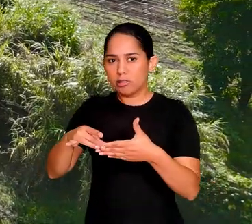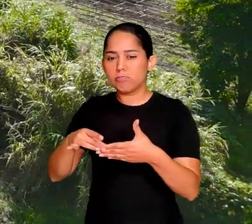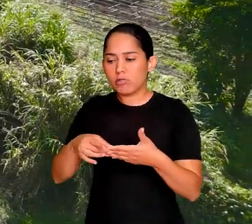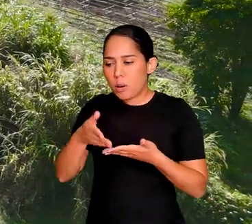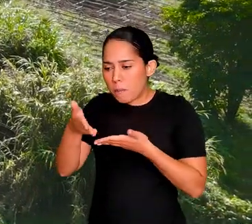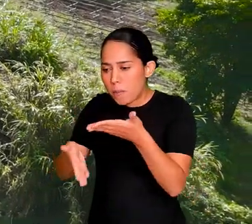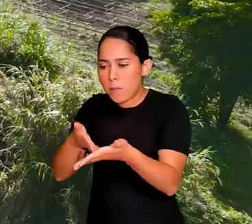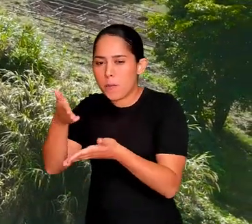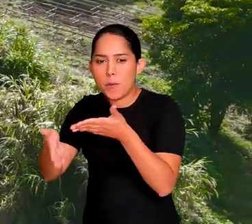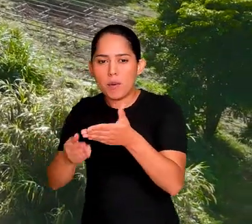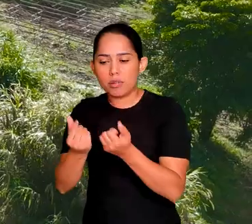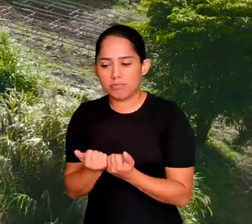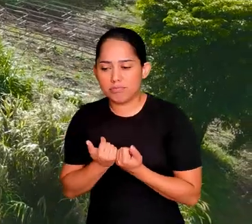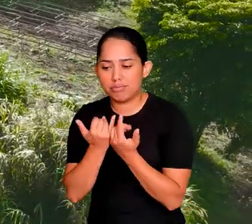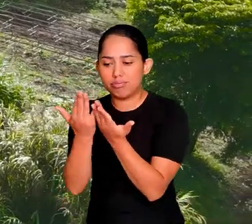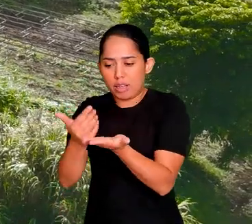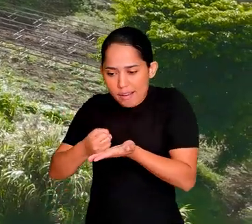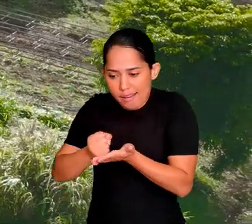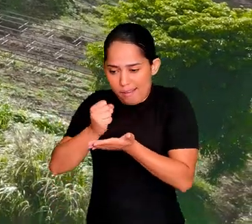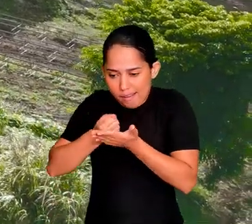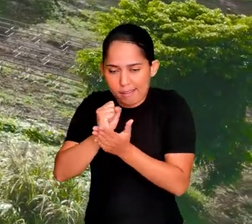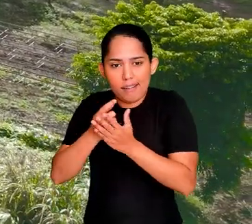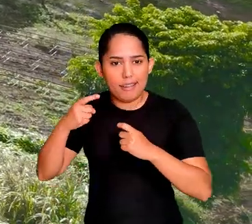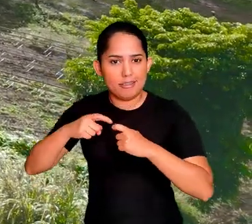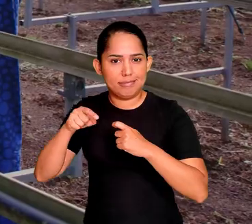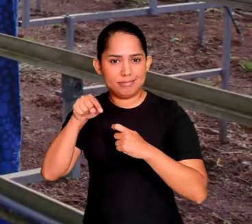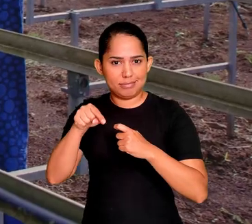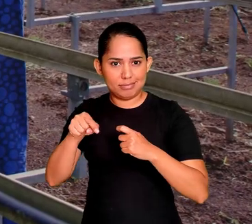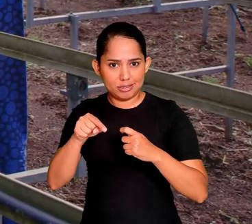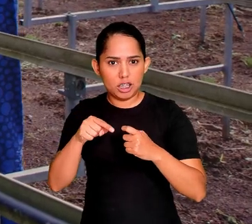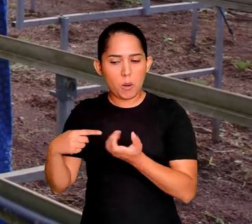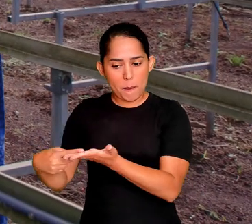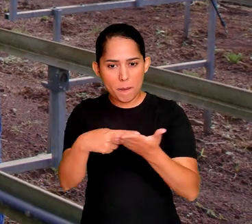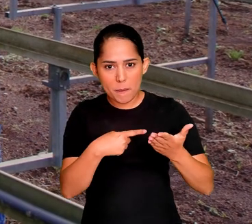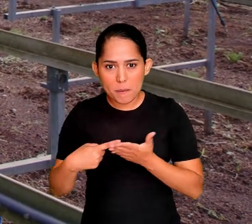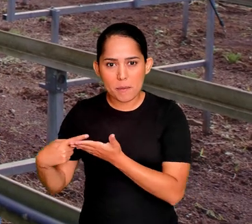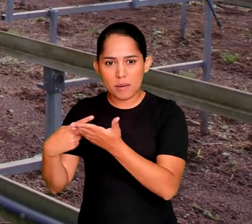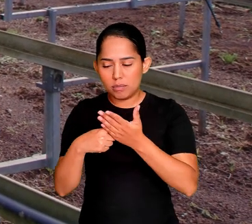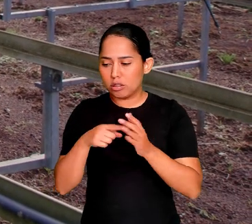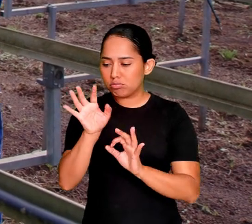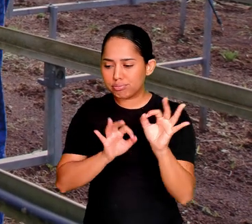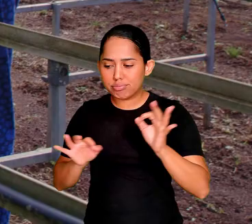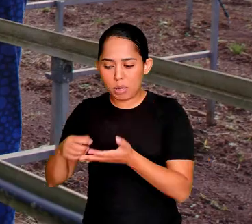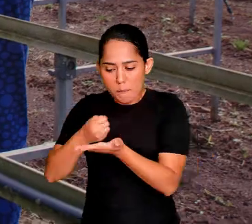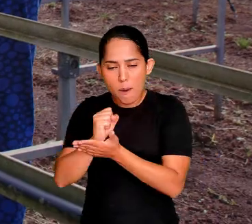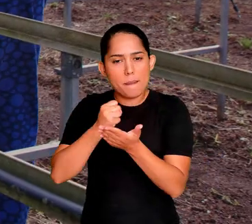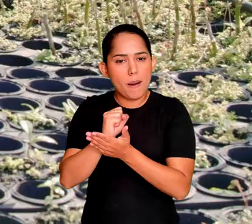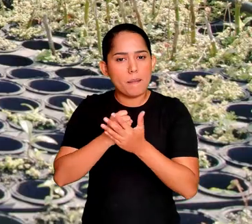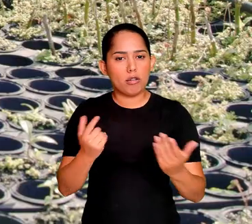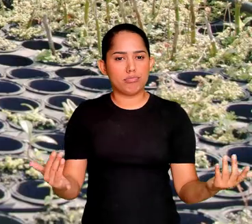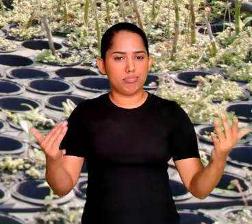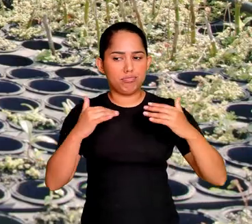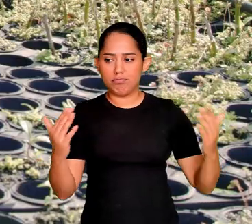cultivando plantas medicinais. Sim. A cooperativa reúne e aí vem para cá e aqui é processado. Aqui a gente processa as plantas, não é isso?